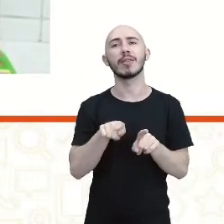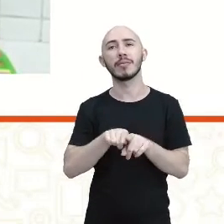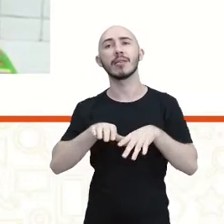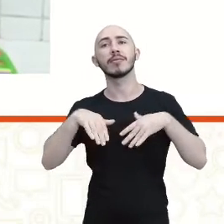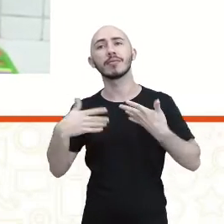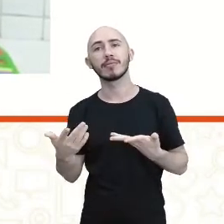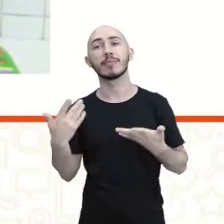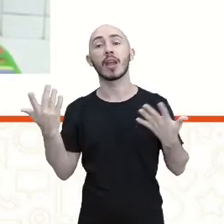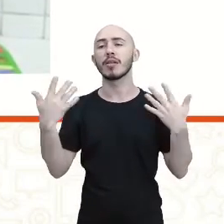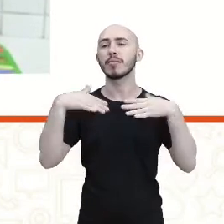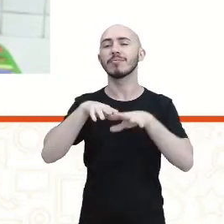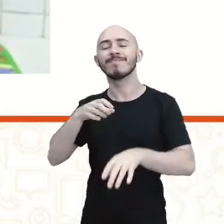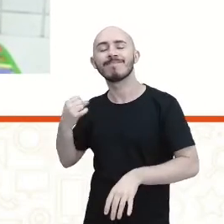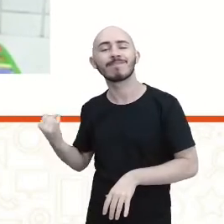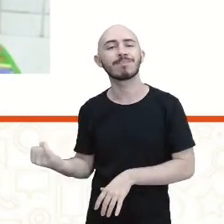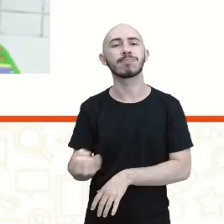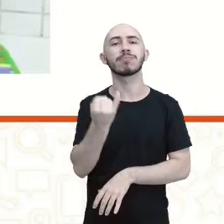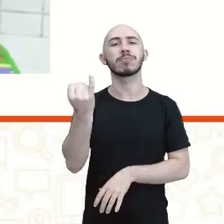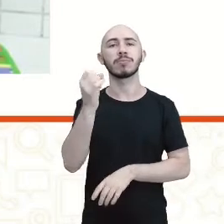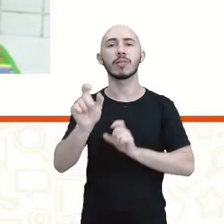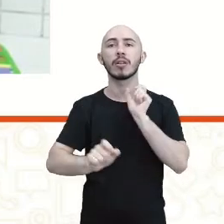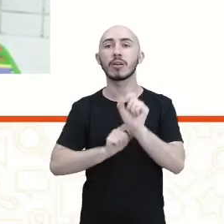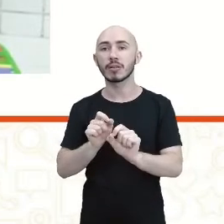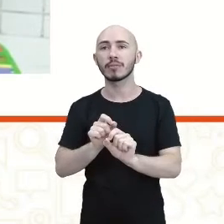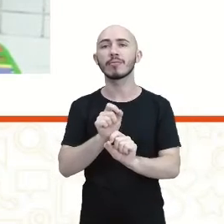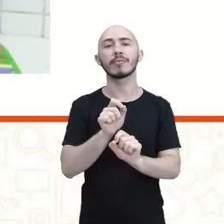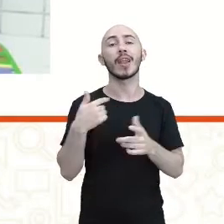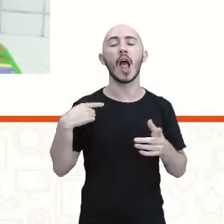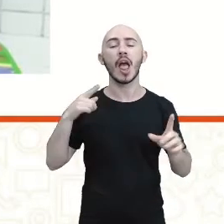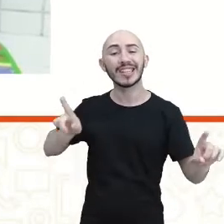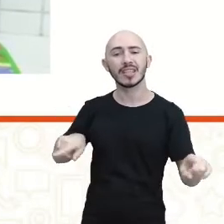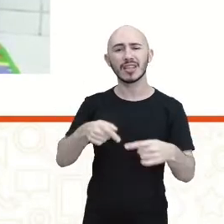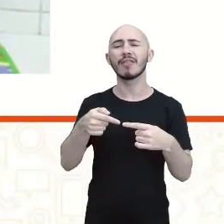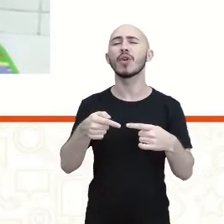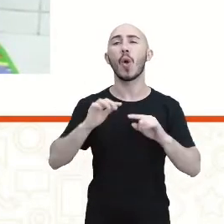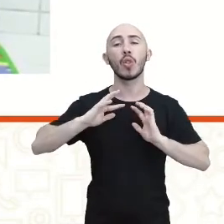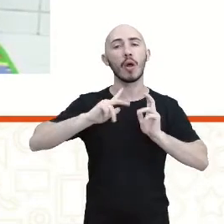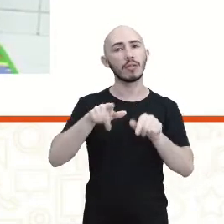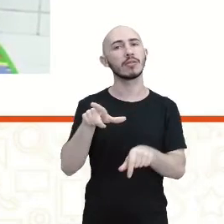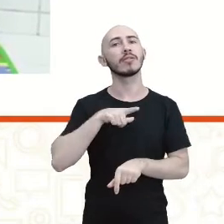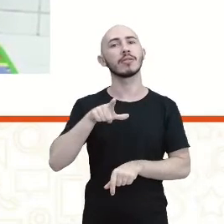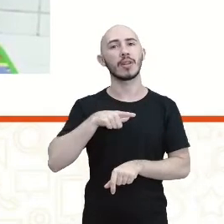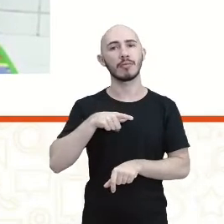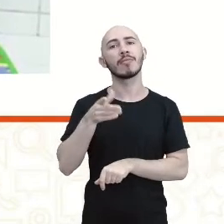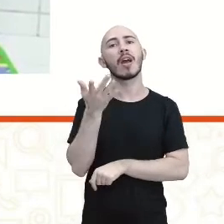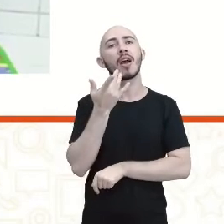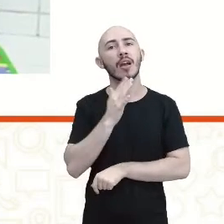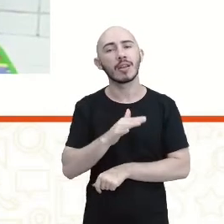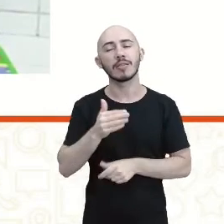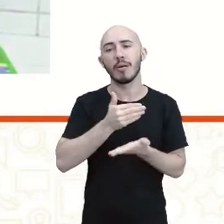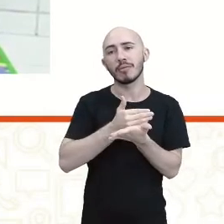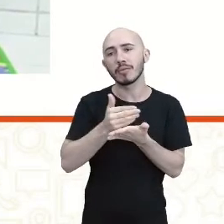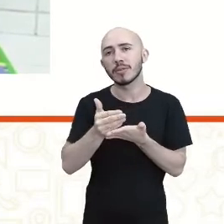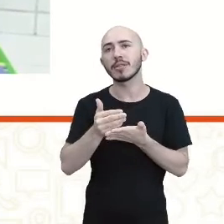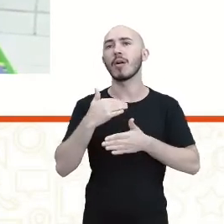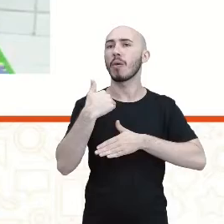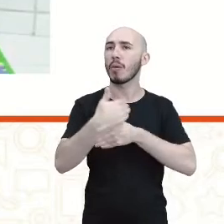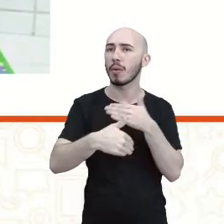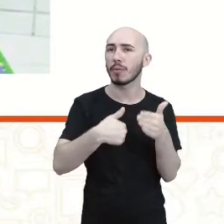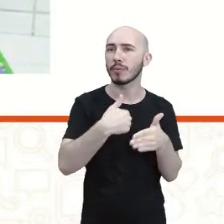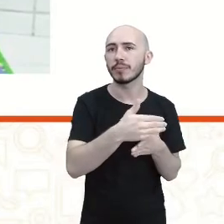é fundamental, pois além de todos os desafios que as crianças terão ao iniciar o processo de